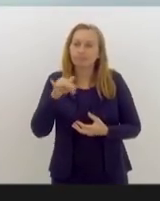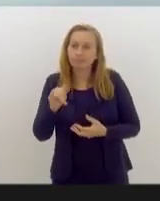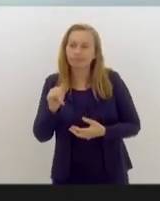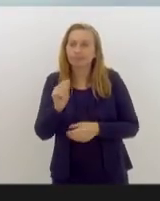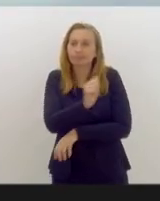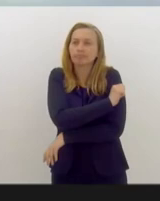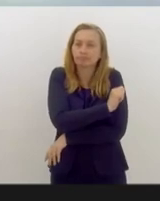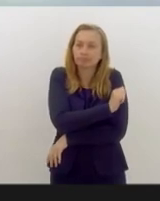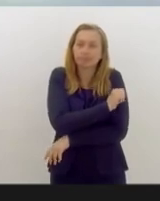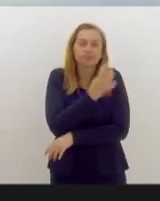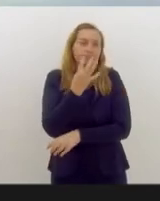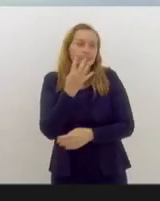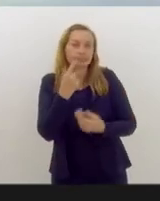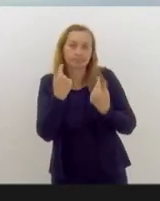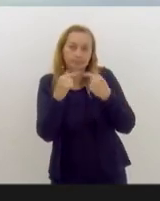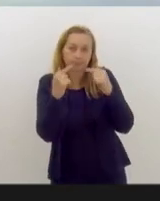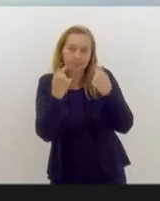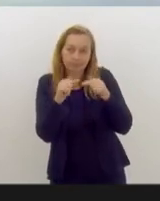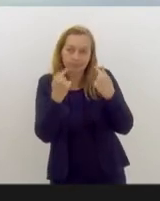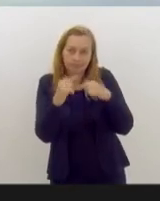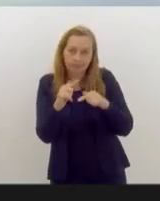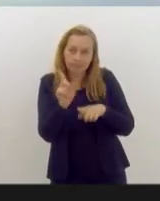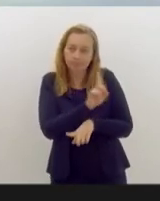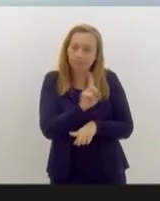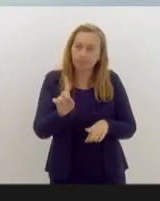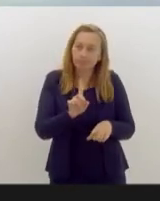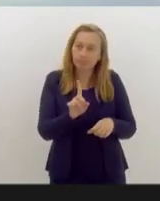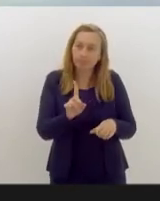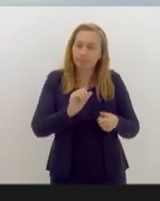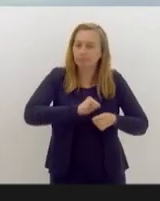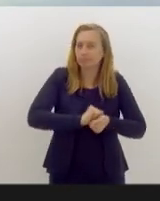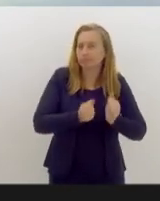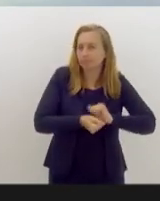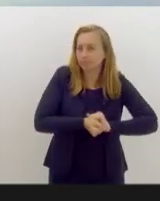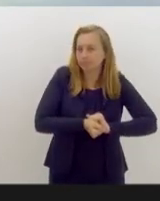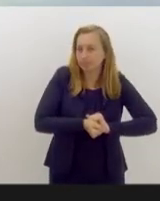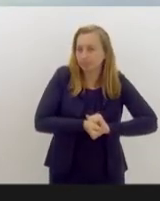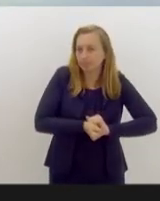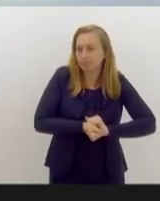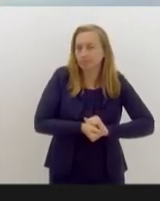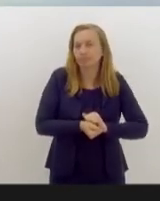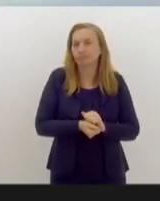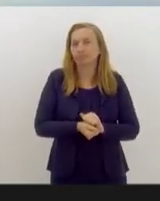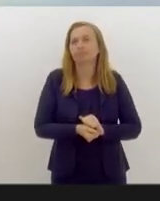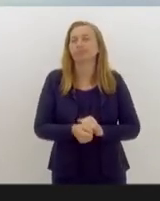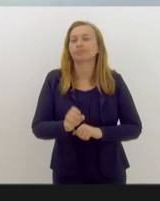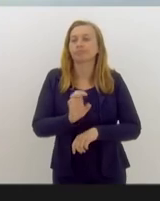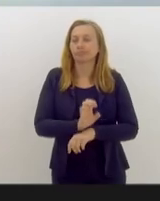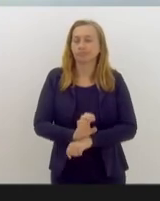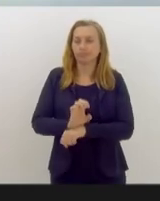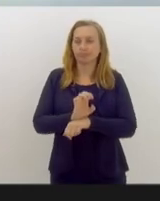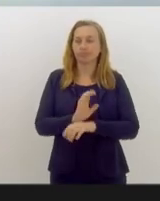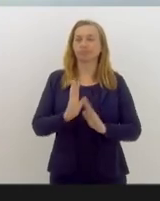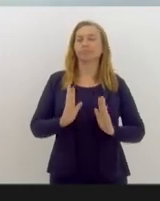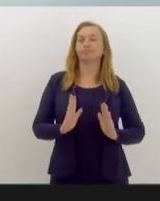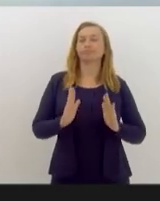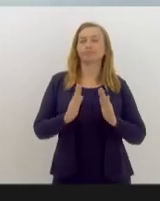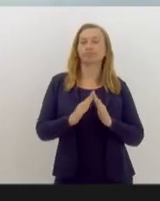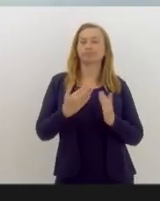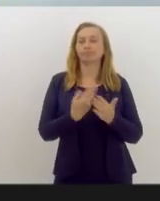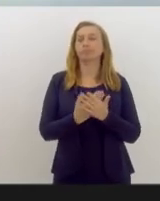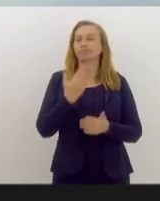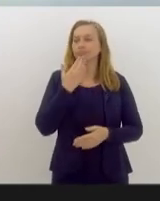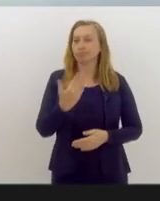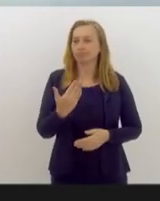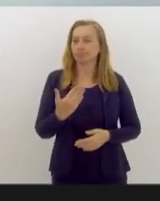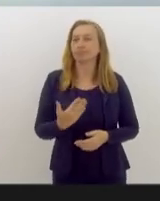alunos reclamando sobre a não realização de adaptações razoáveis, inclusive muitas vezes, deputados, pedindo que